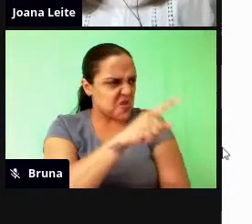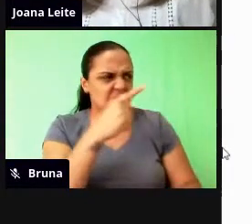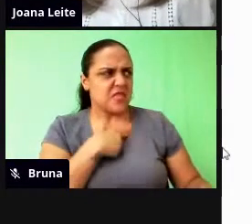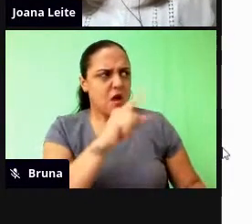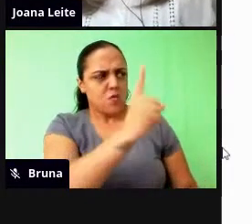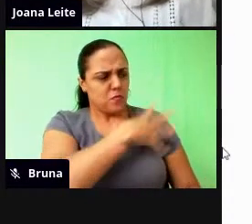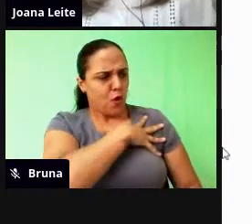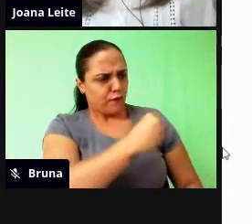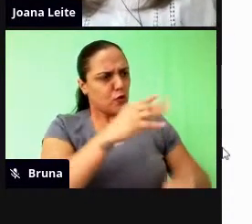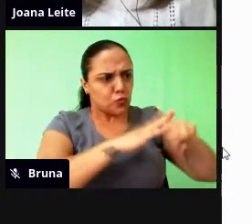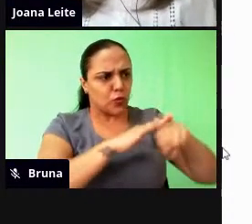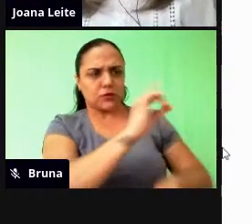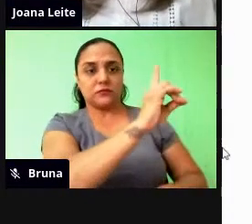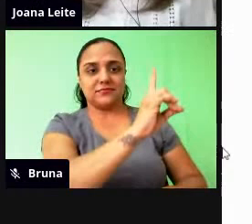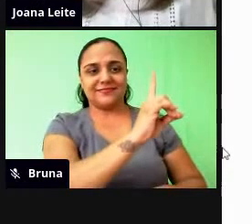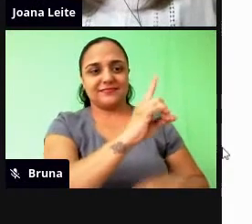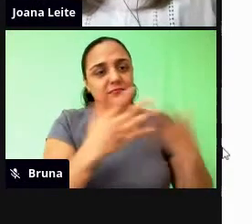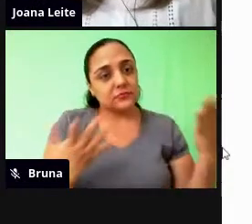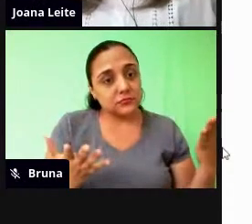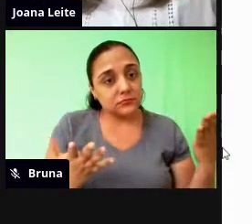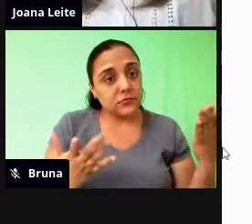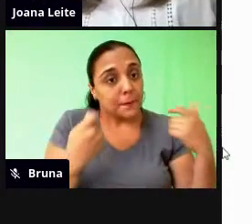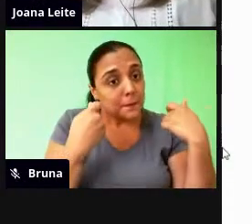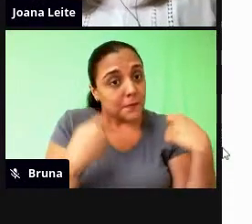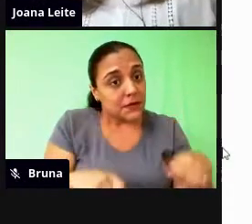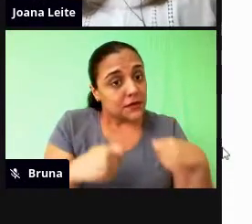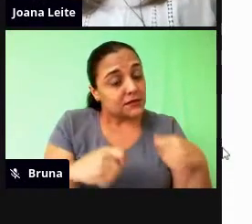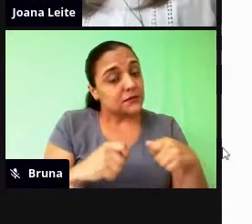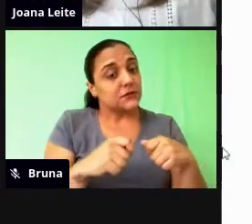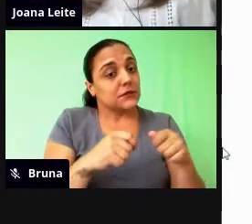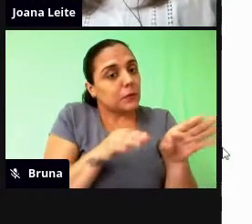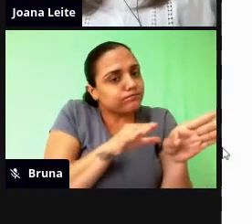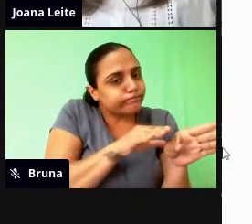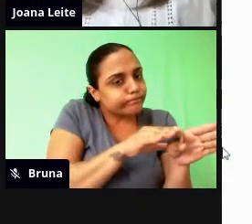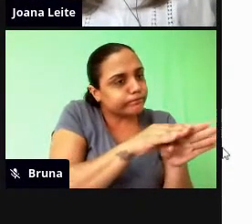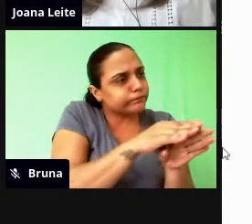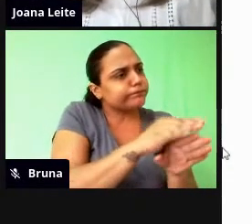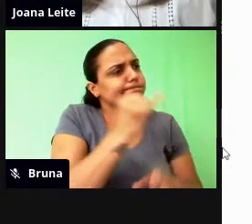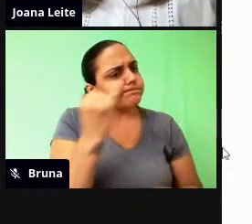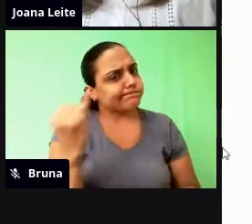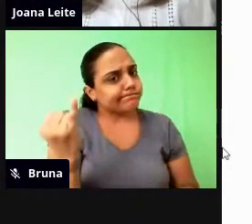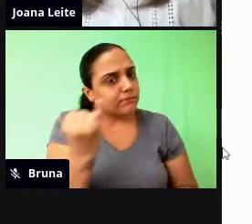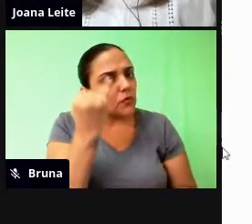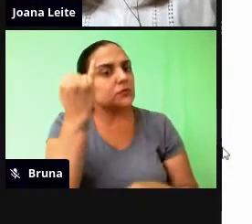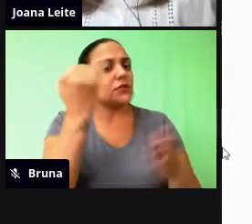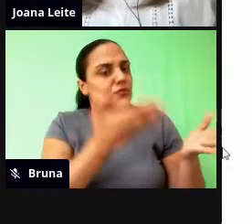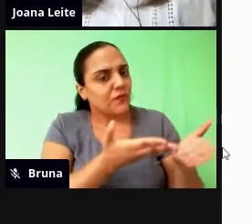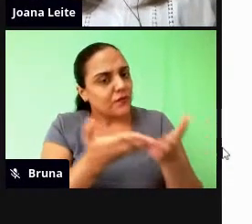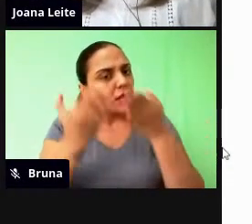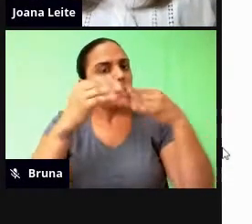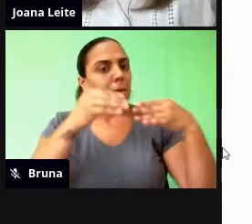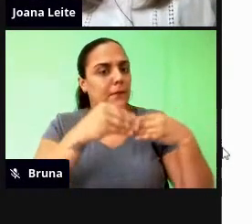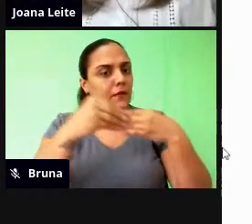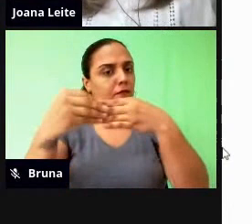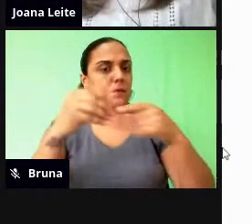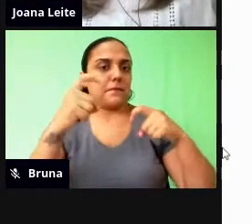vezes... Agora, a gente tem que saber como falar isso, né? Mas é importante que isso seja dito, porque muitas vezes a família não percebe